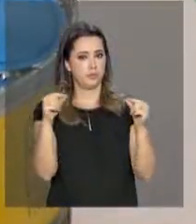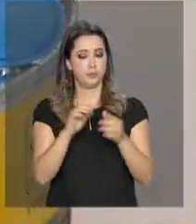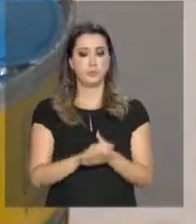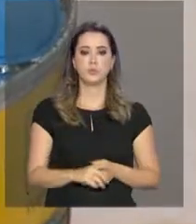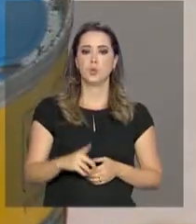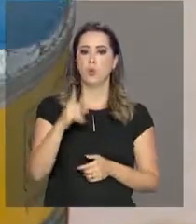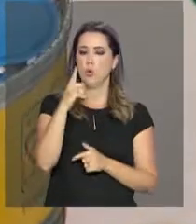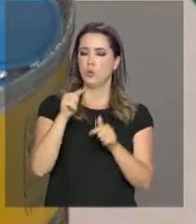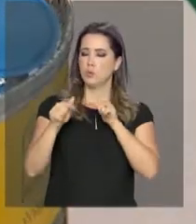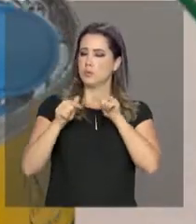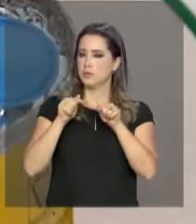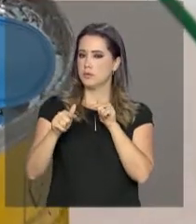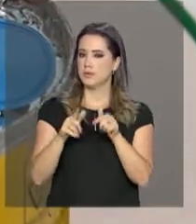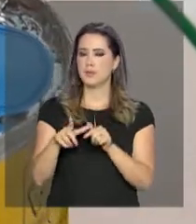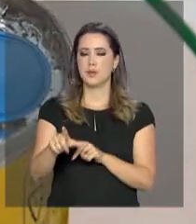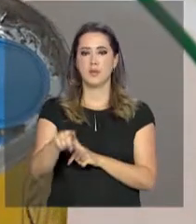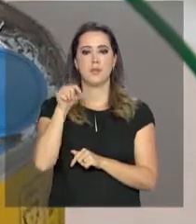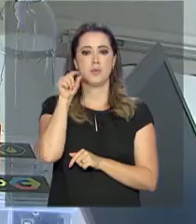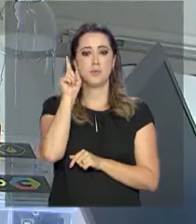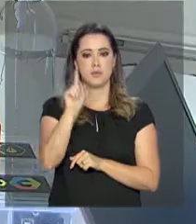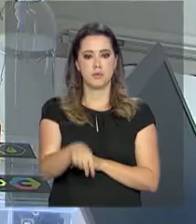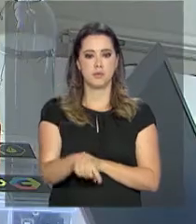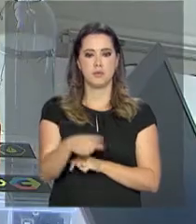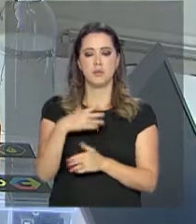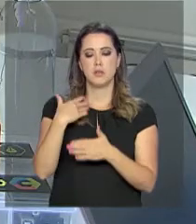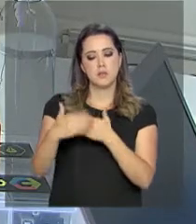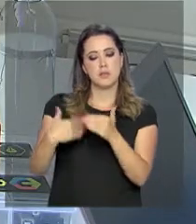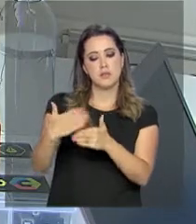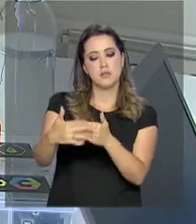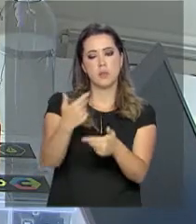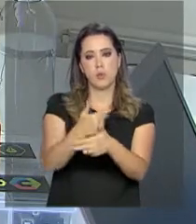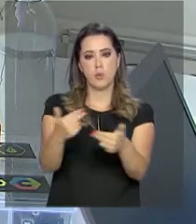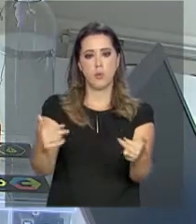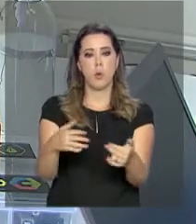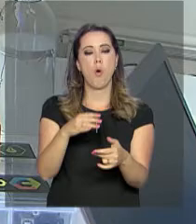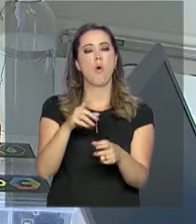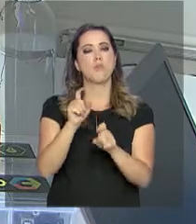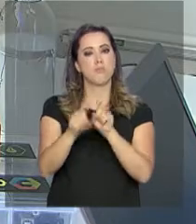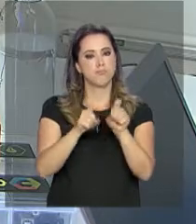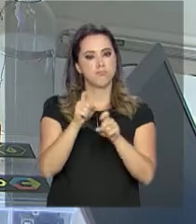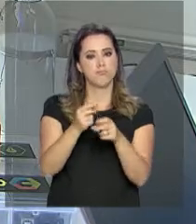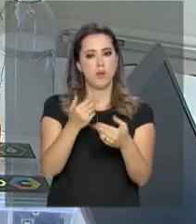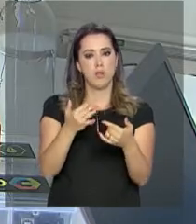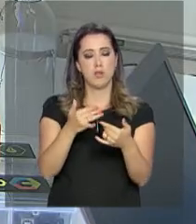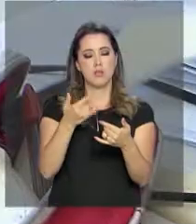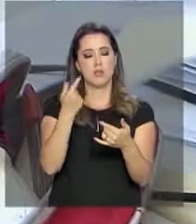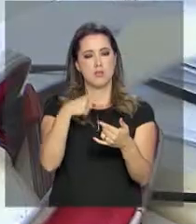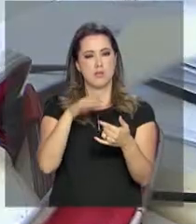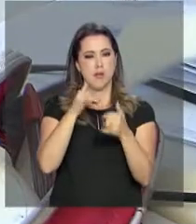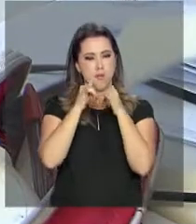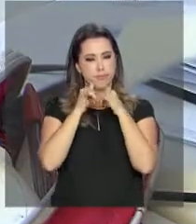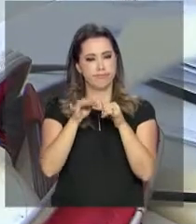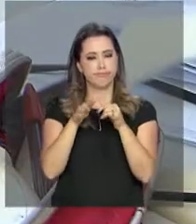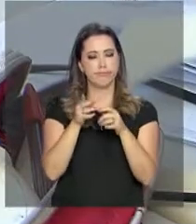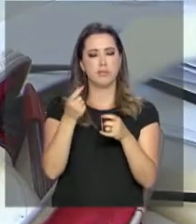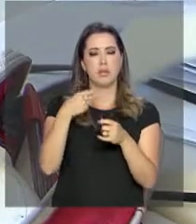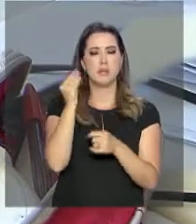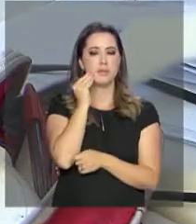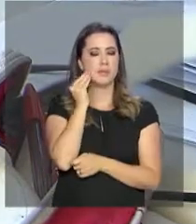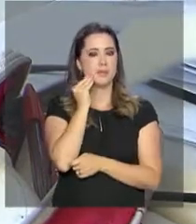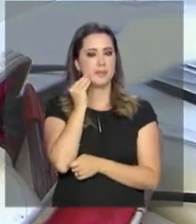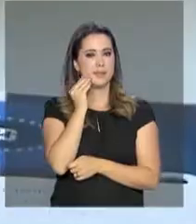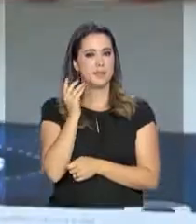uma das atividades preferidas dele é desenvolver equipamentos eletrônicos com outros colegas para experiências